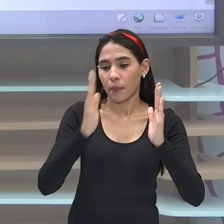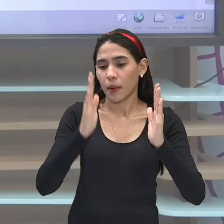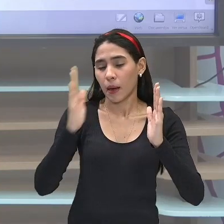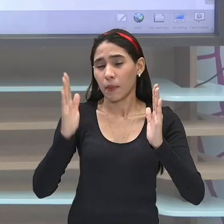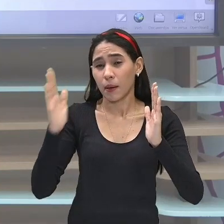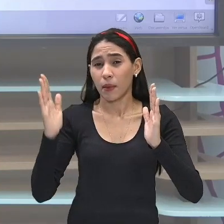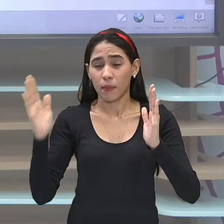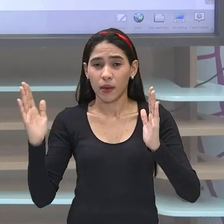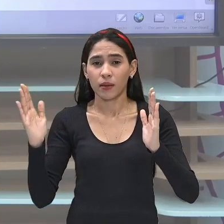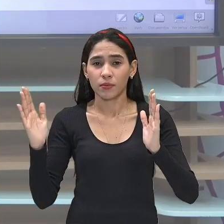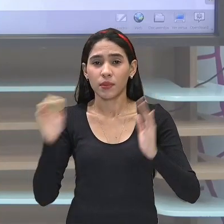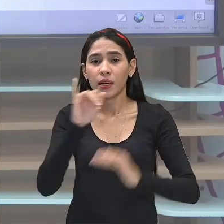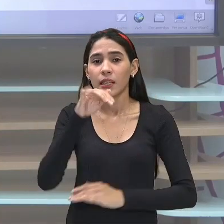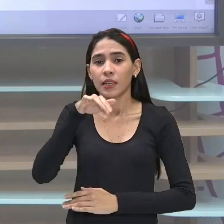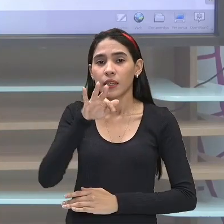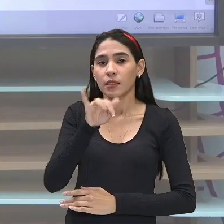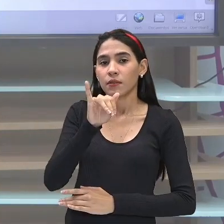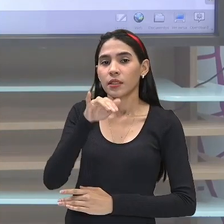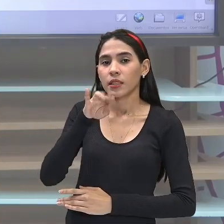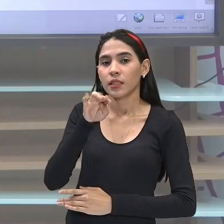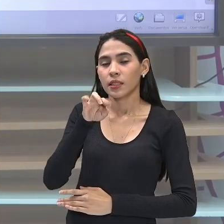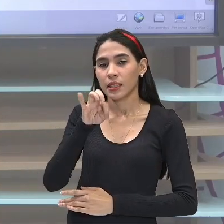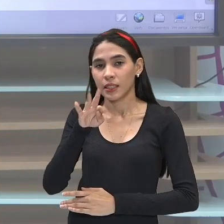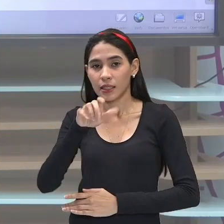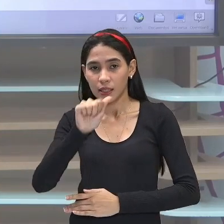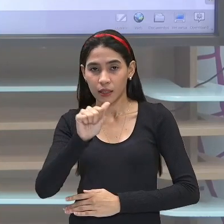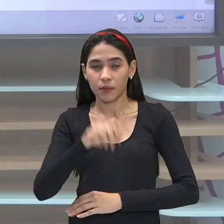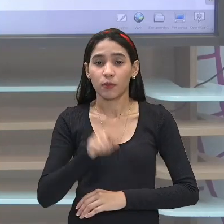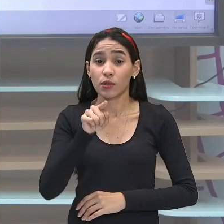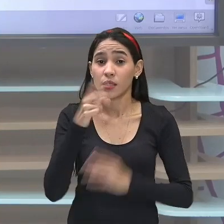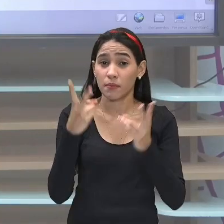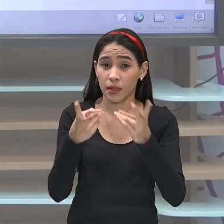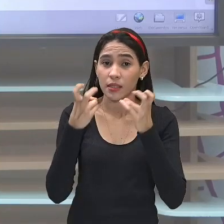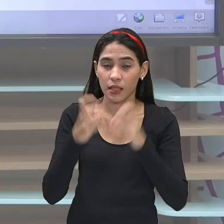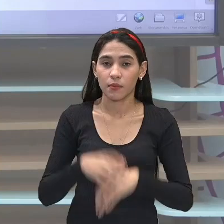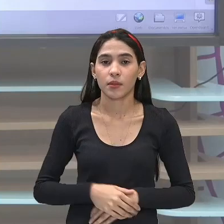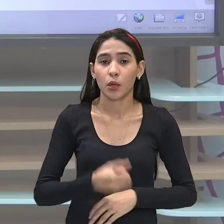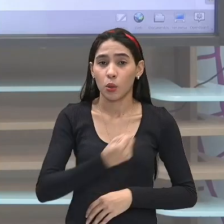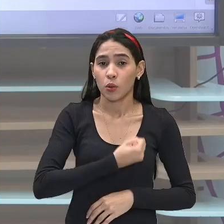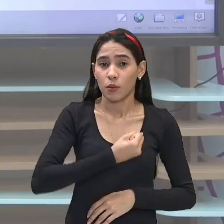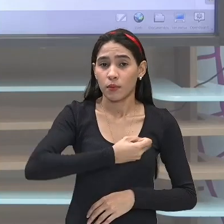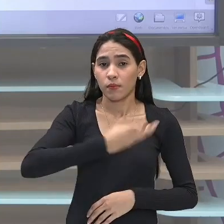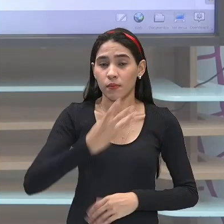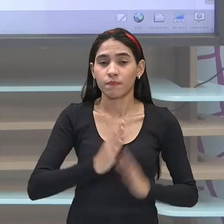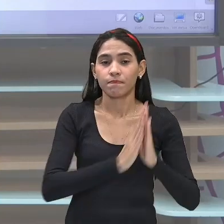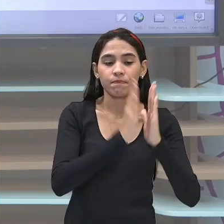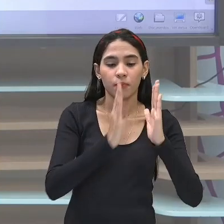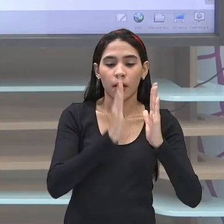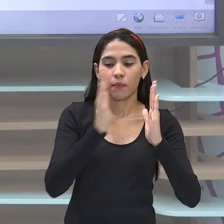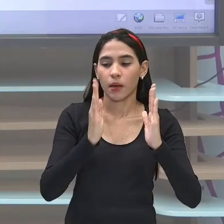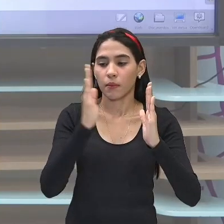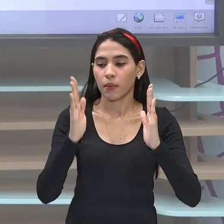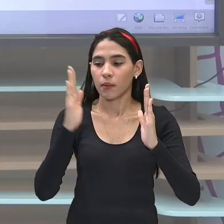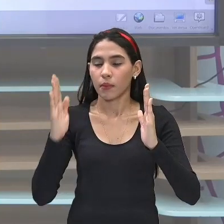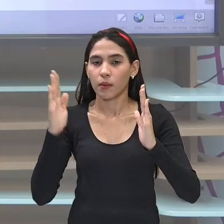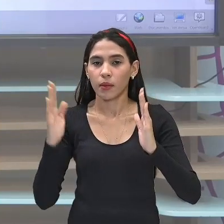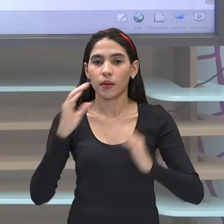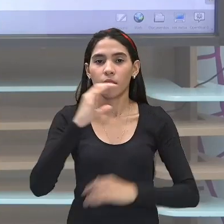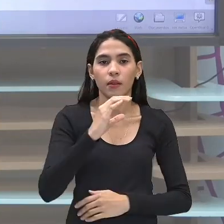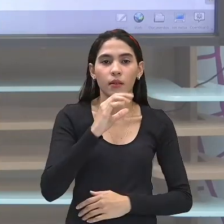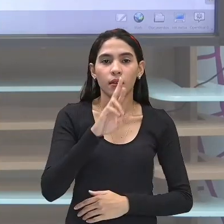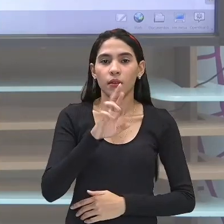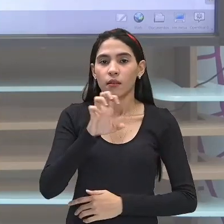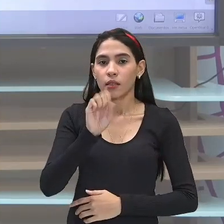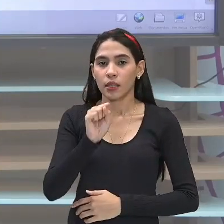números pares, tá? Observa que essa sequência é uma sequência que está em ordem crescente, que foi uma